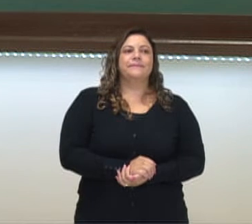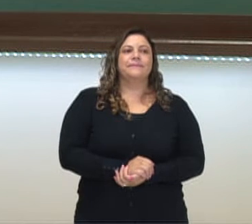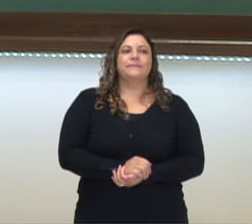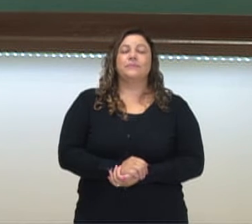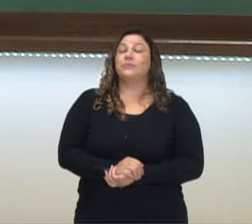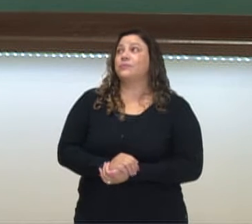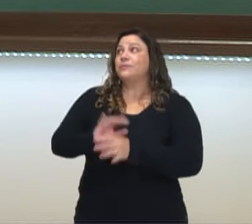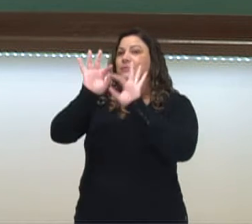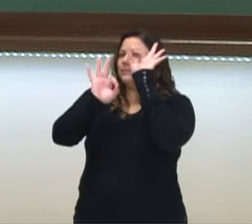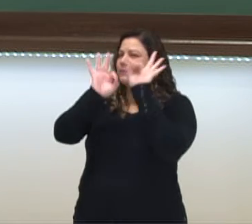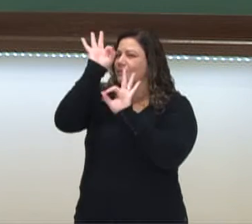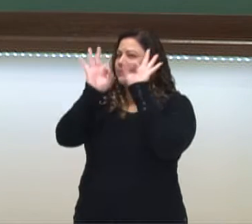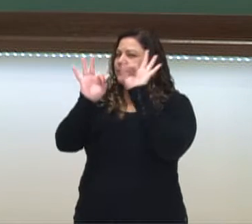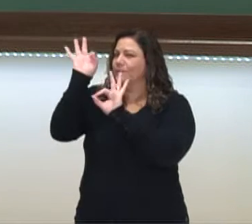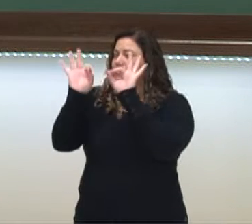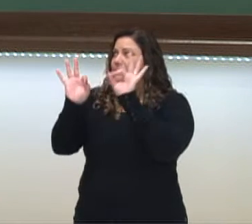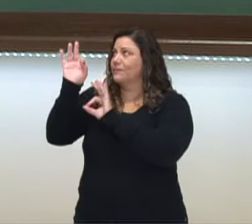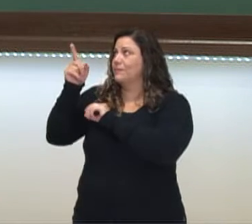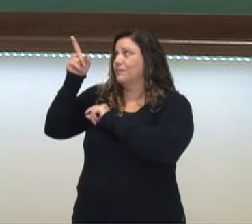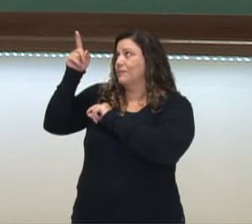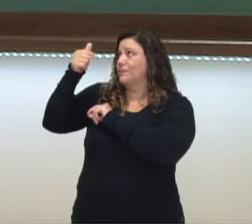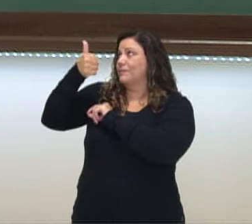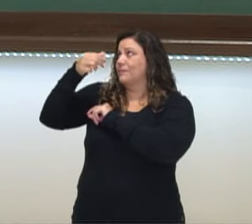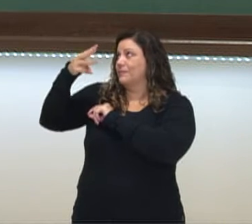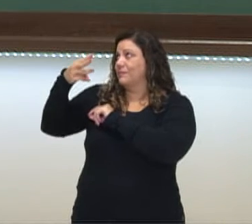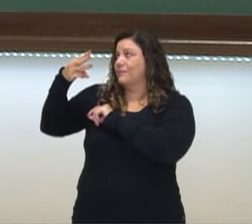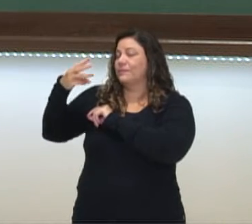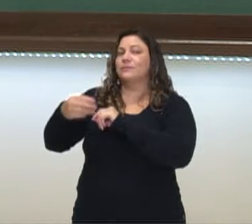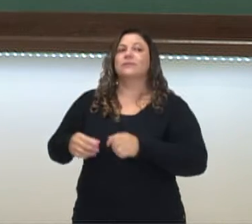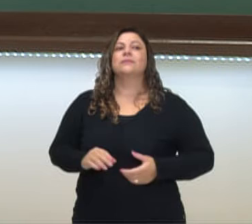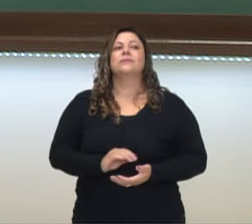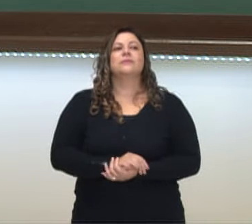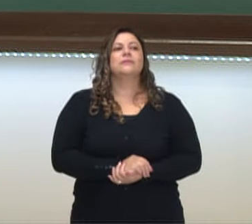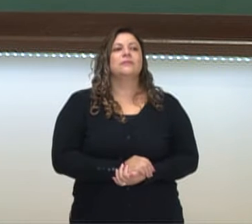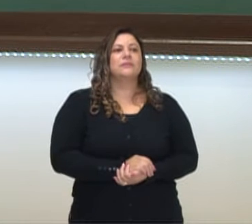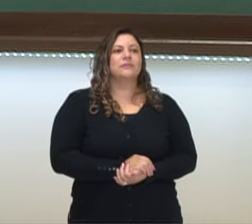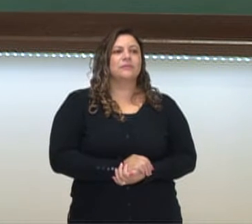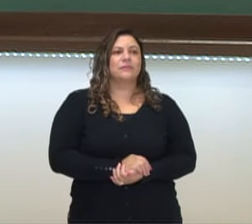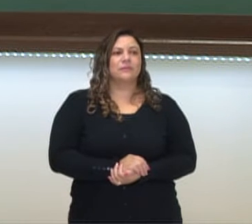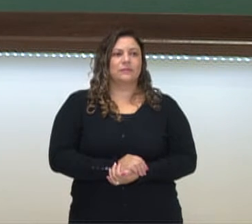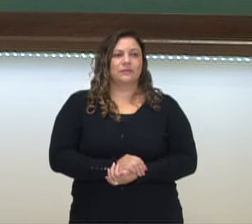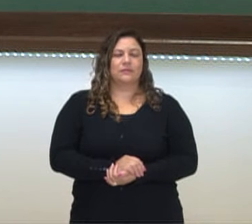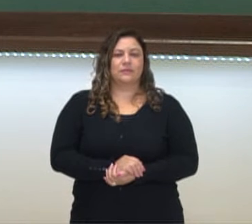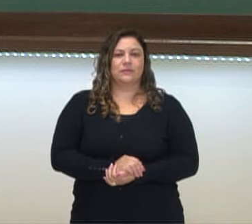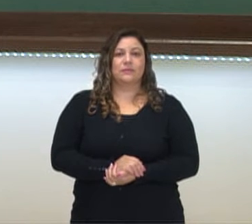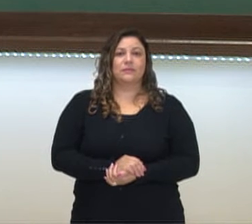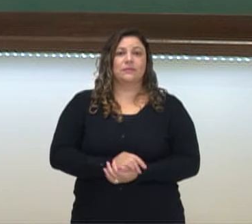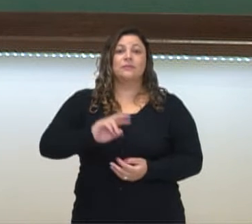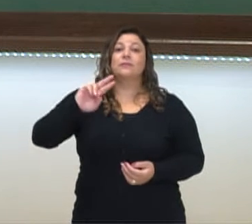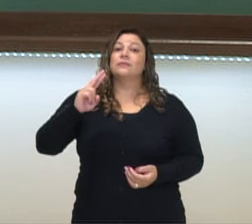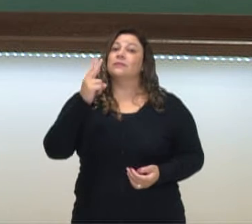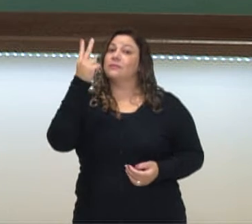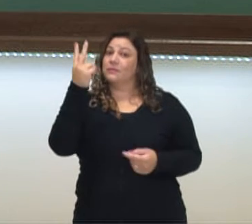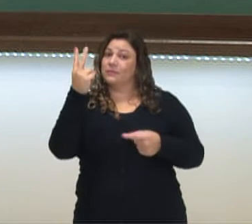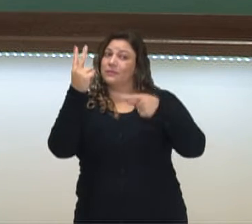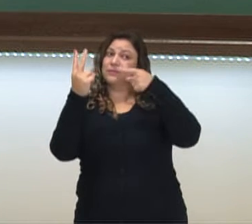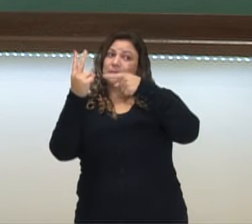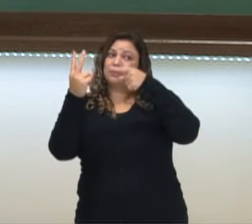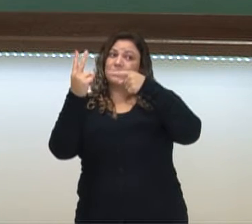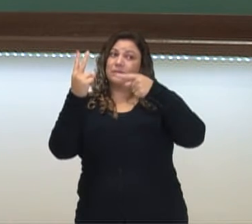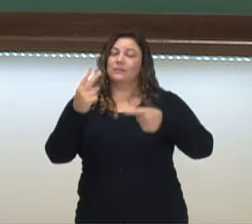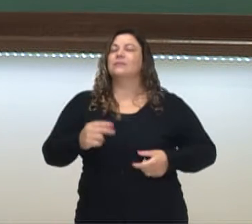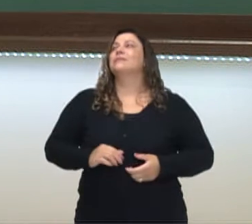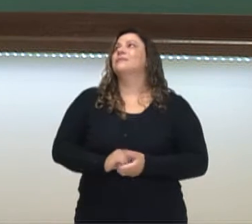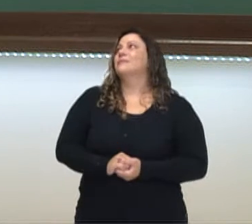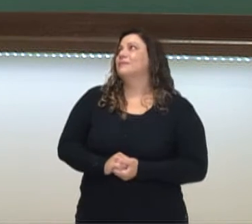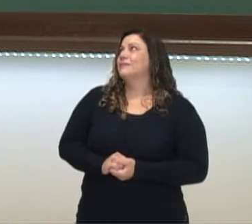Então, vamos arrumar. 8 mais 7 é 15, 15 menos 13, 2. Aí 11 ao